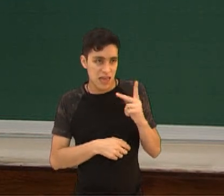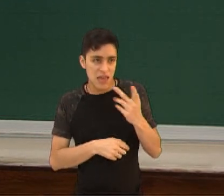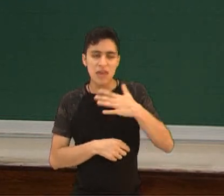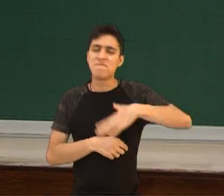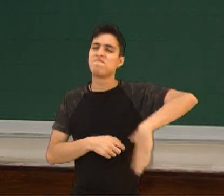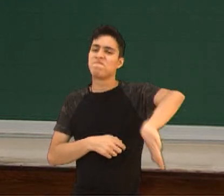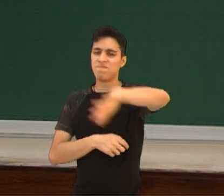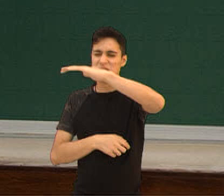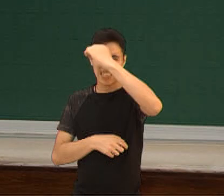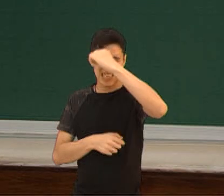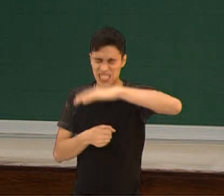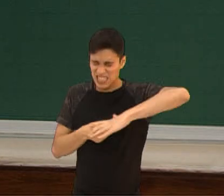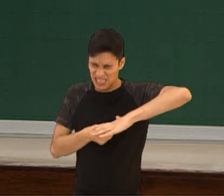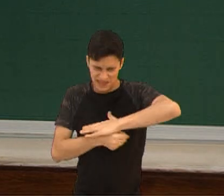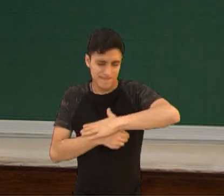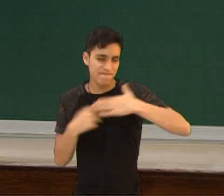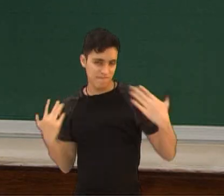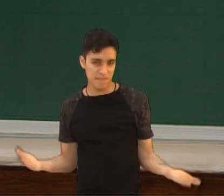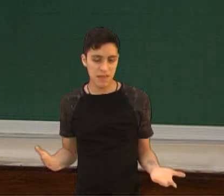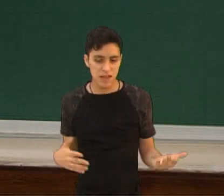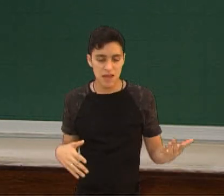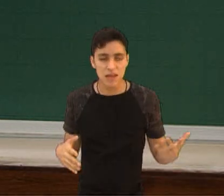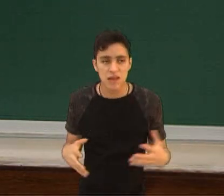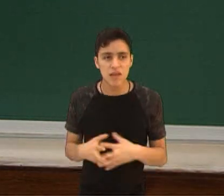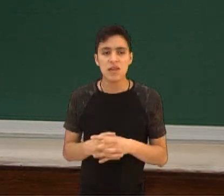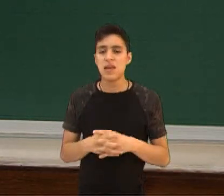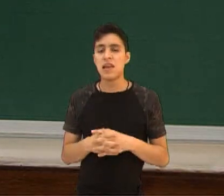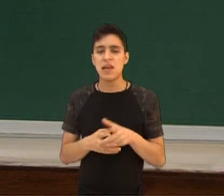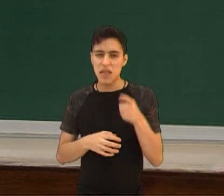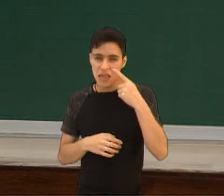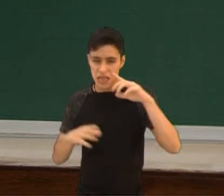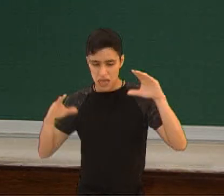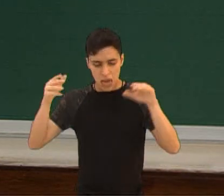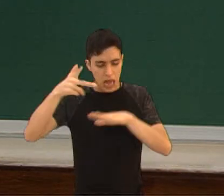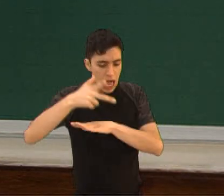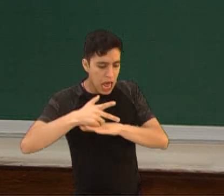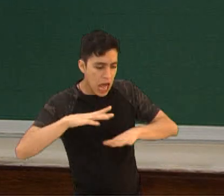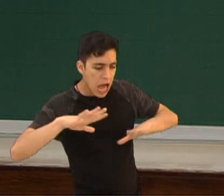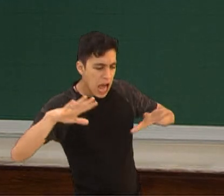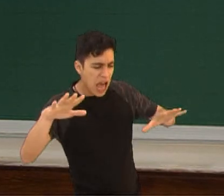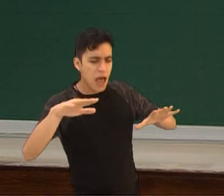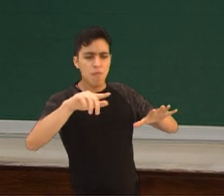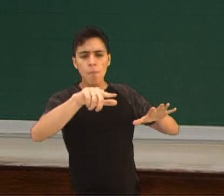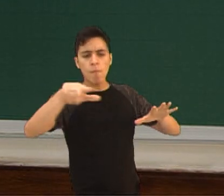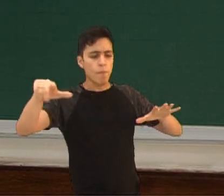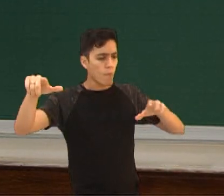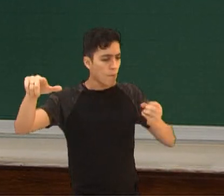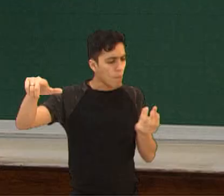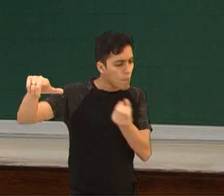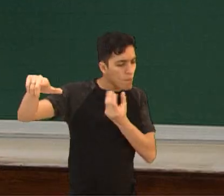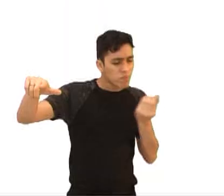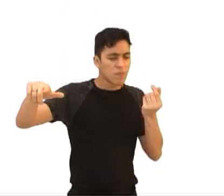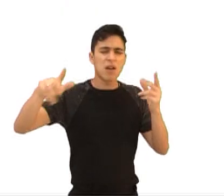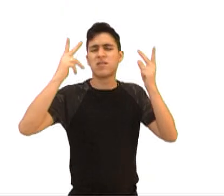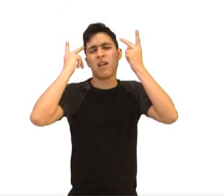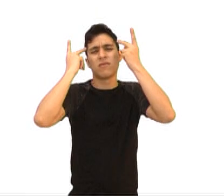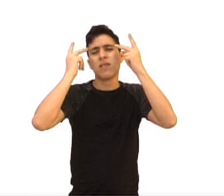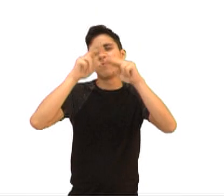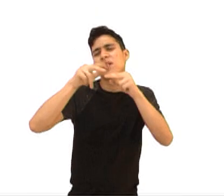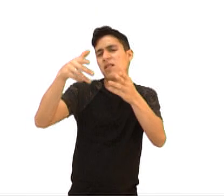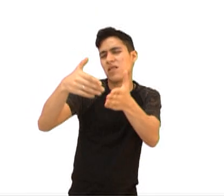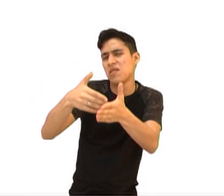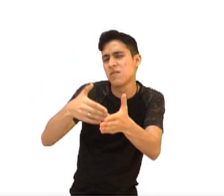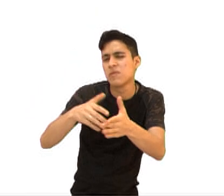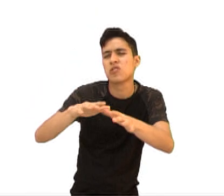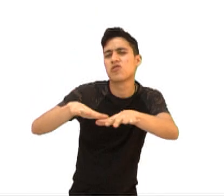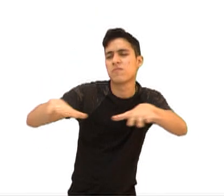pelo território, como nós vimos no mapa à noite ali, por questões naturais, fenômenos naturais. Aqui